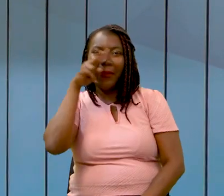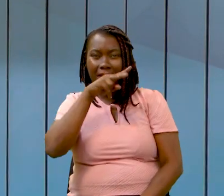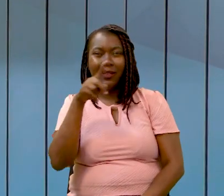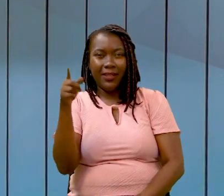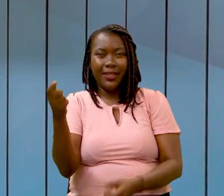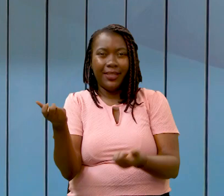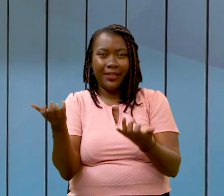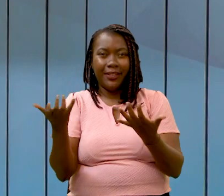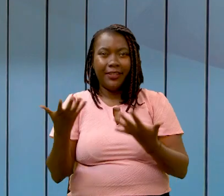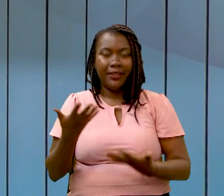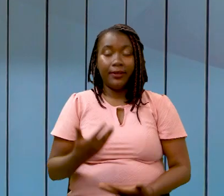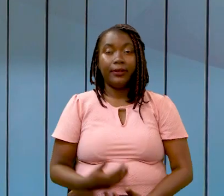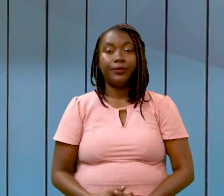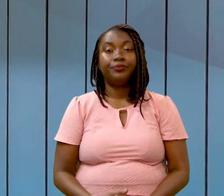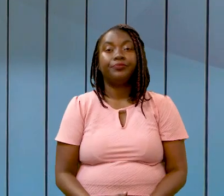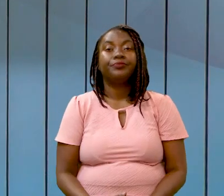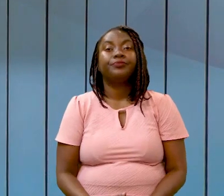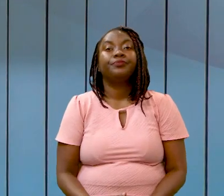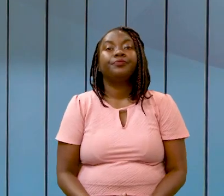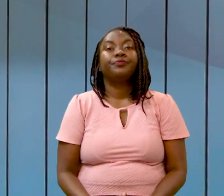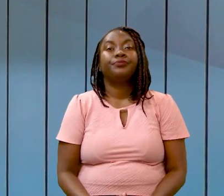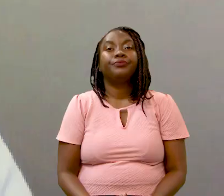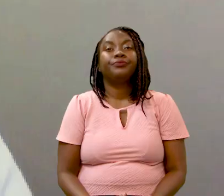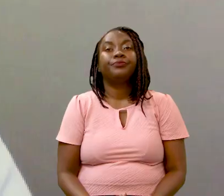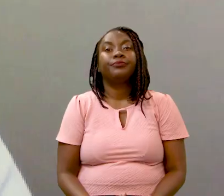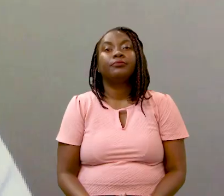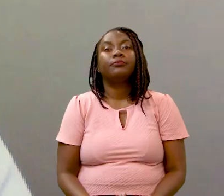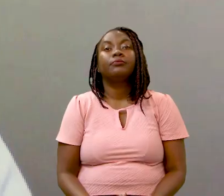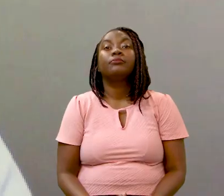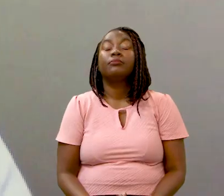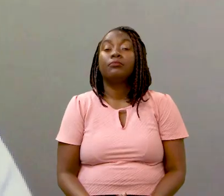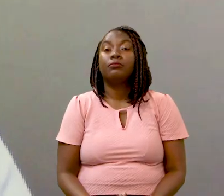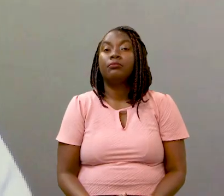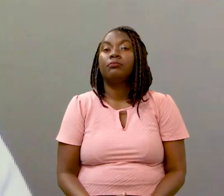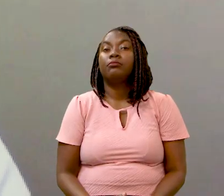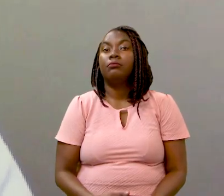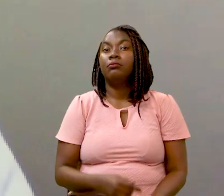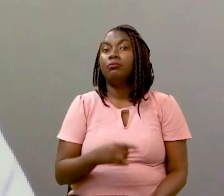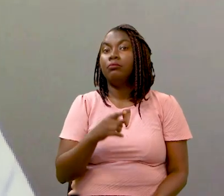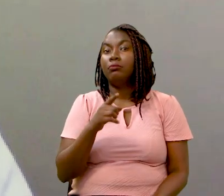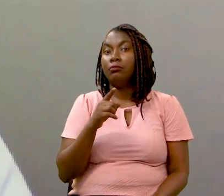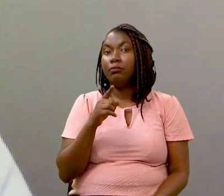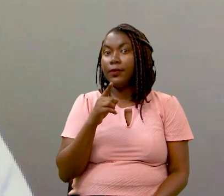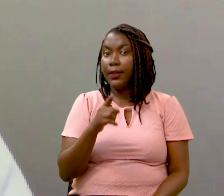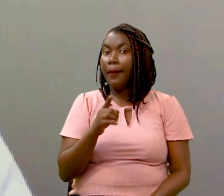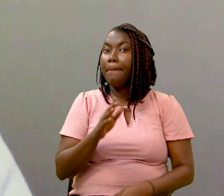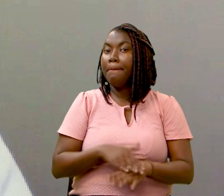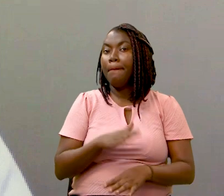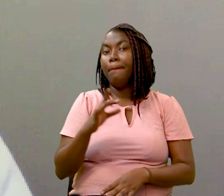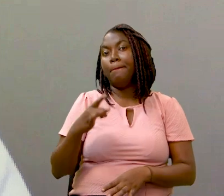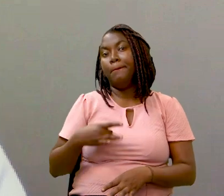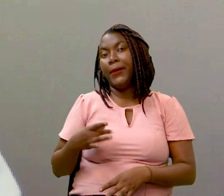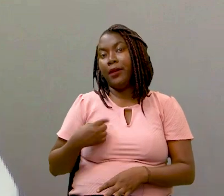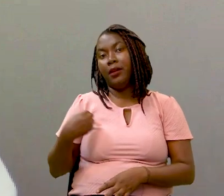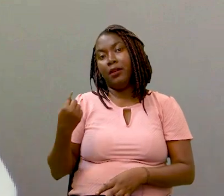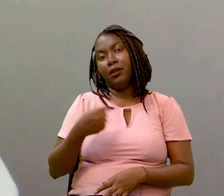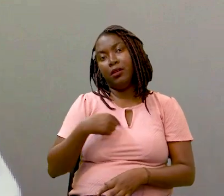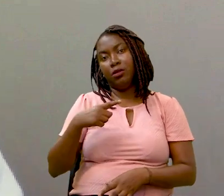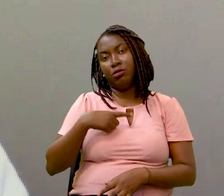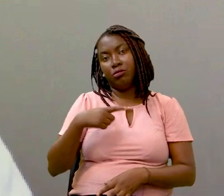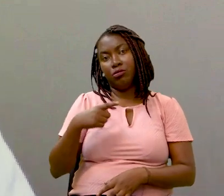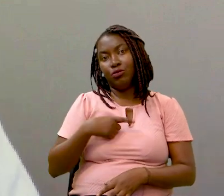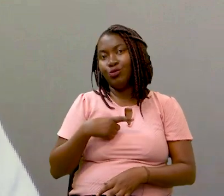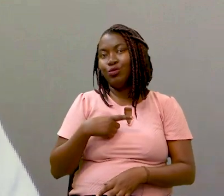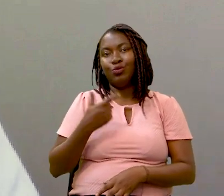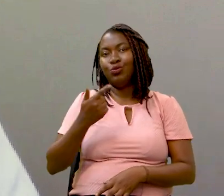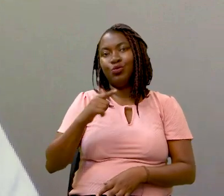como o senhor mesmo mencionou antes. Pode. Esse é o maior medo que a gente tem, né,